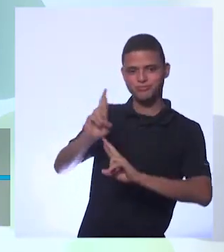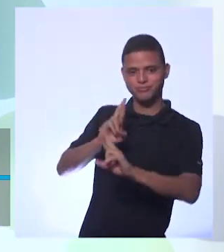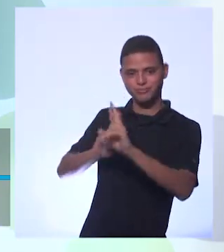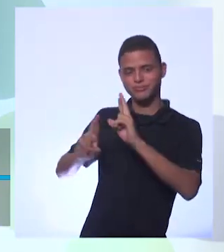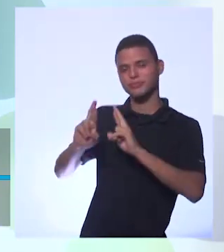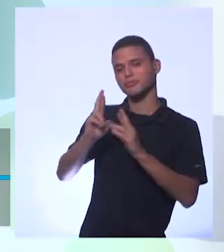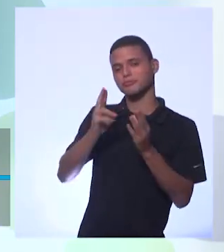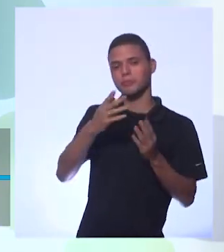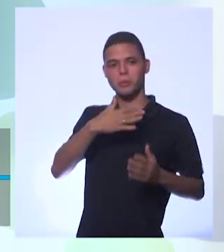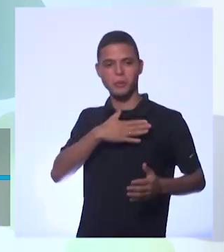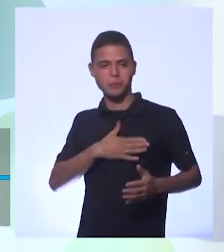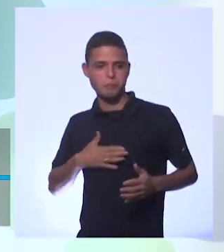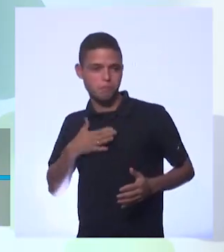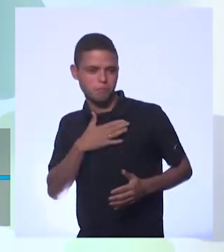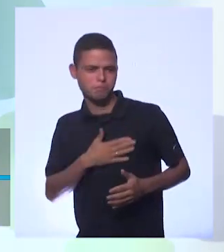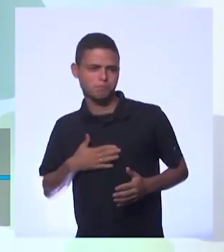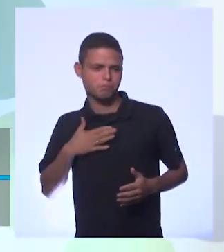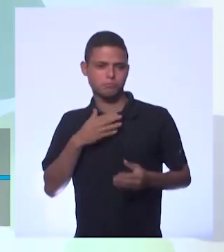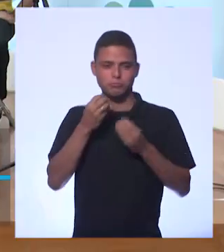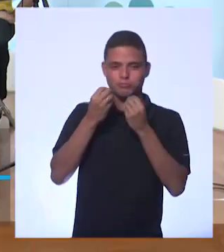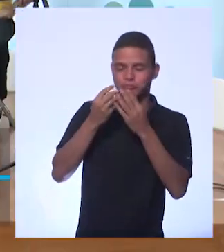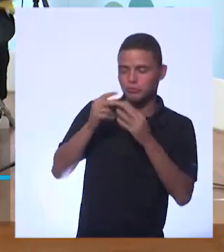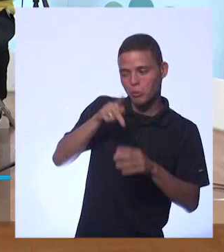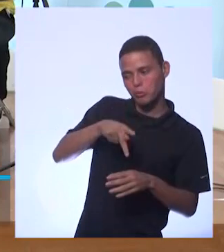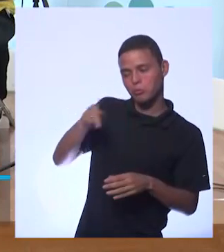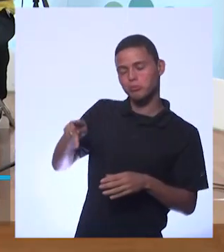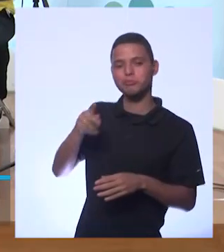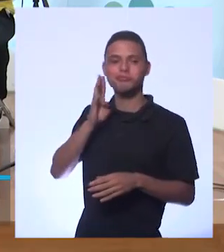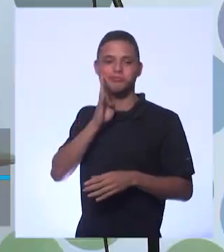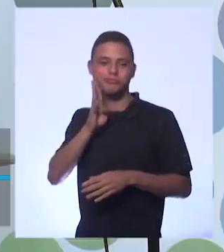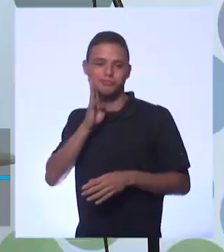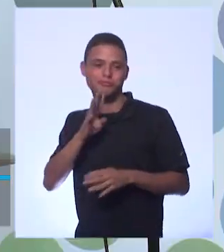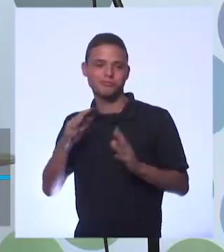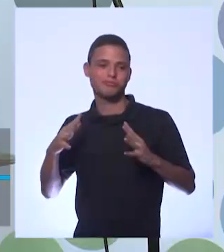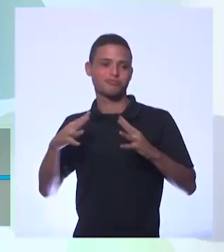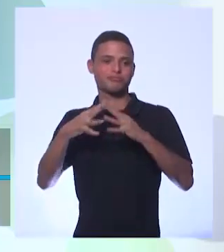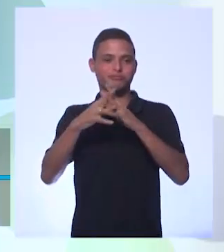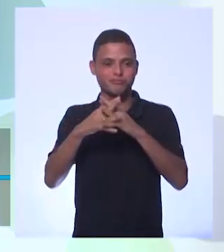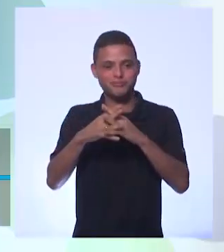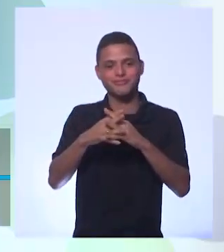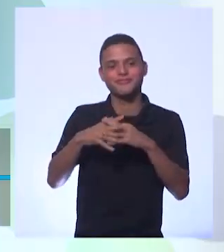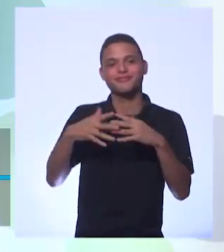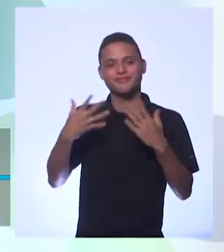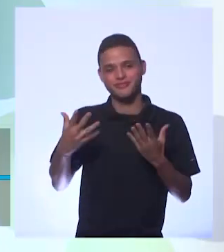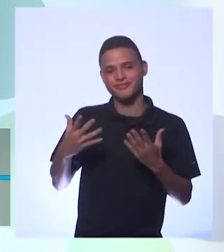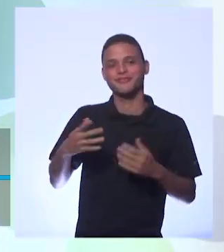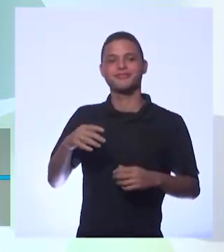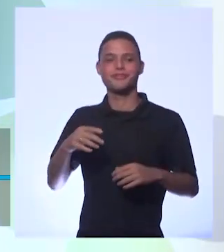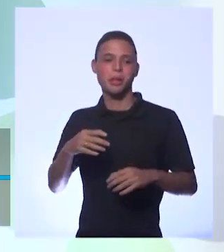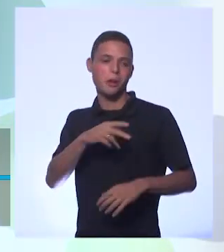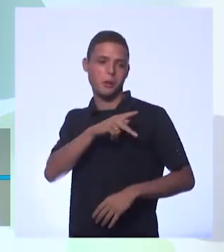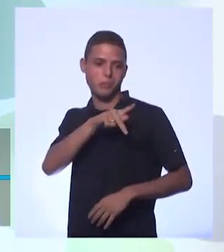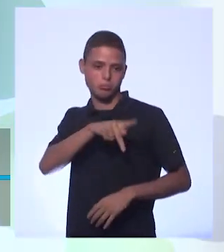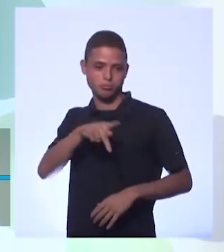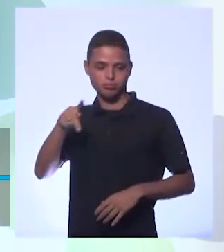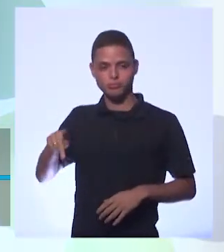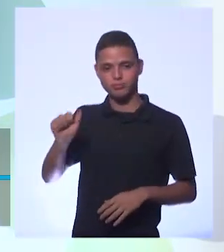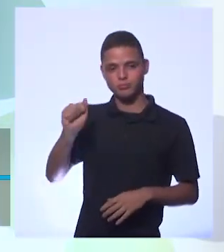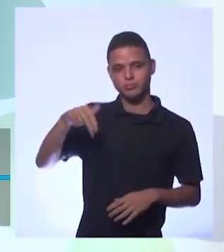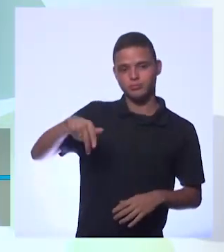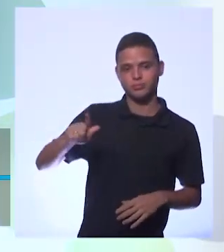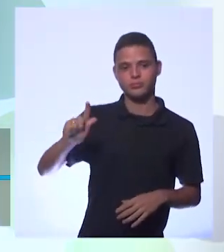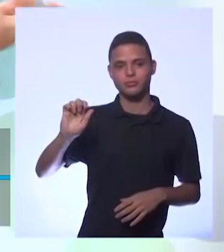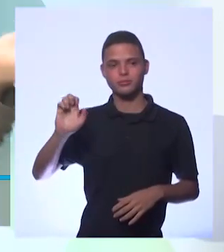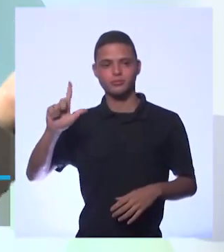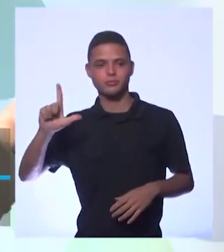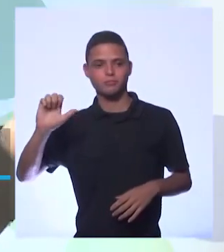Show, professor. Muito bacana. Toca demais. É, isso aí. Pena que acabou, disse a professora Ângela. É verdade.